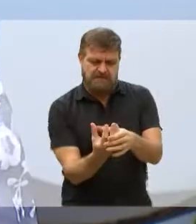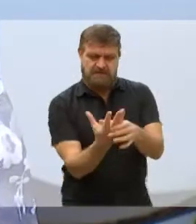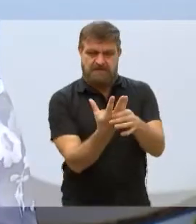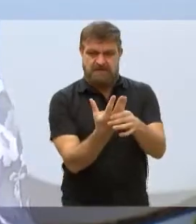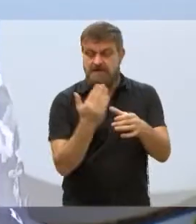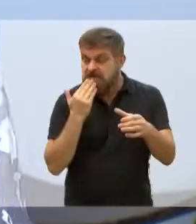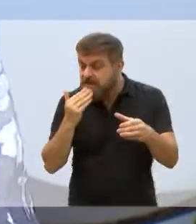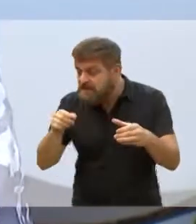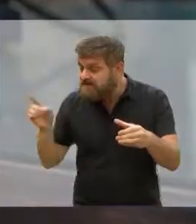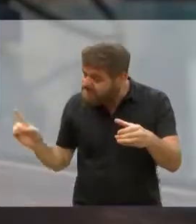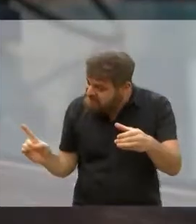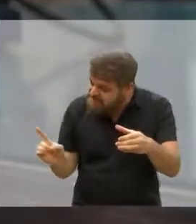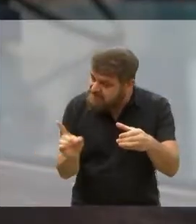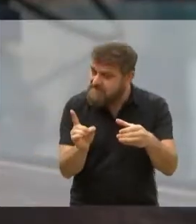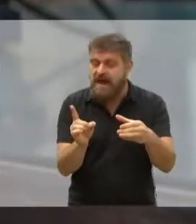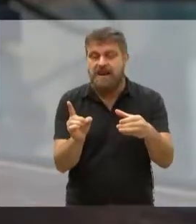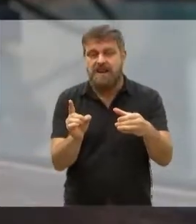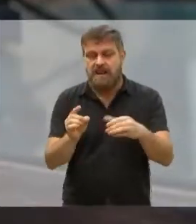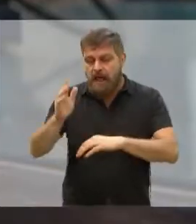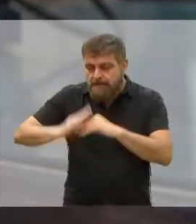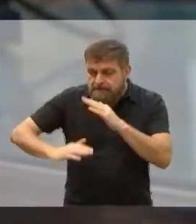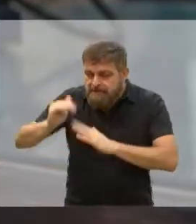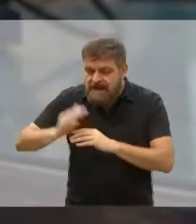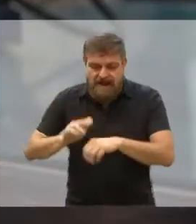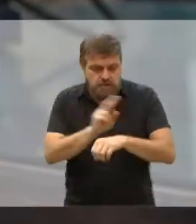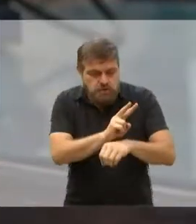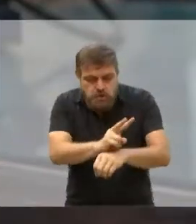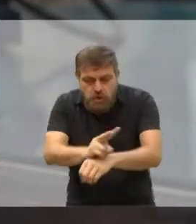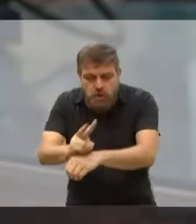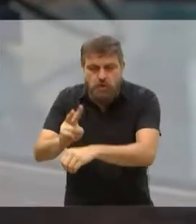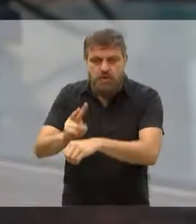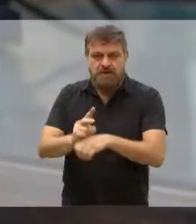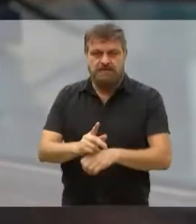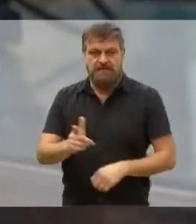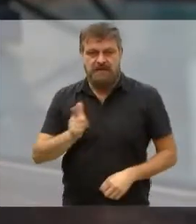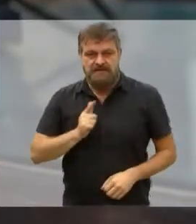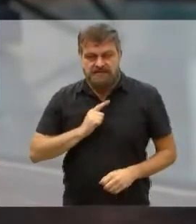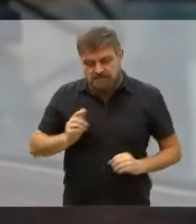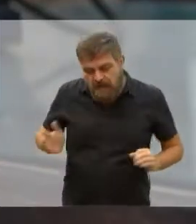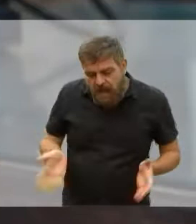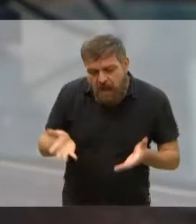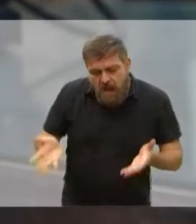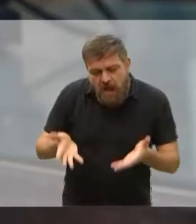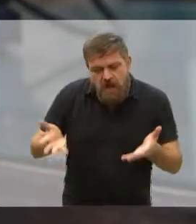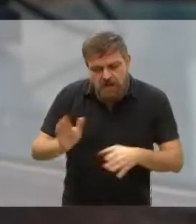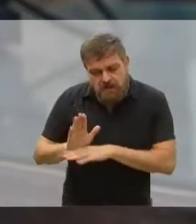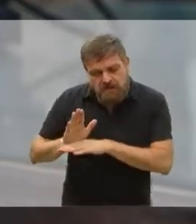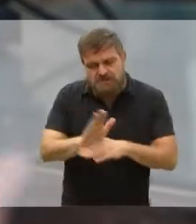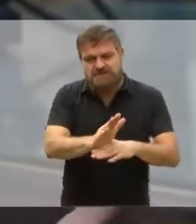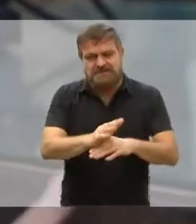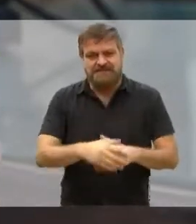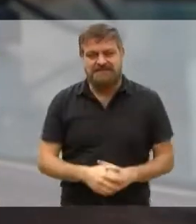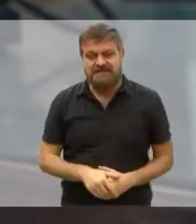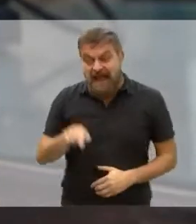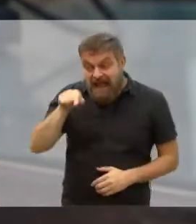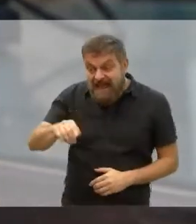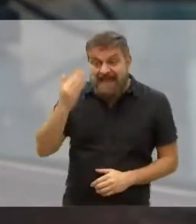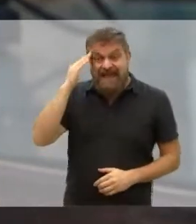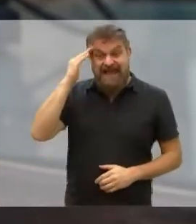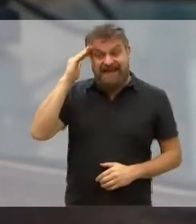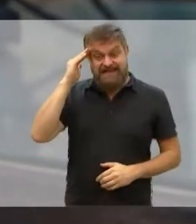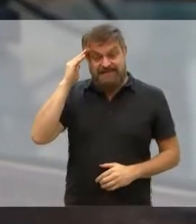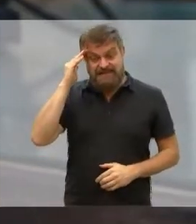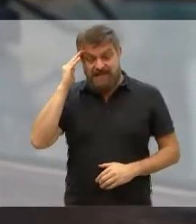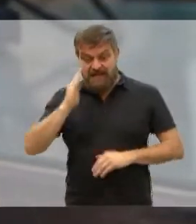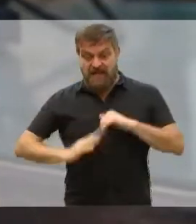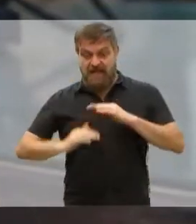precise ser molhada. Exato, mas assim, é por fazer parte, por cuidar desse espaço, por colaborar com um todo, porque daí ele